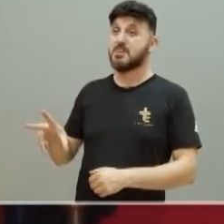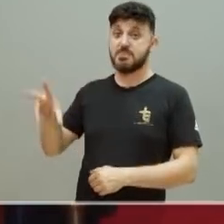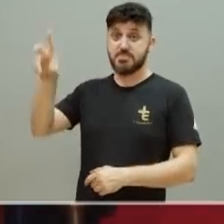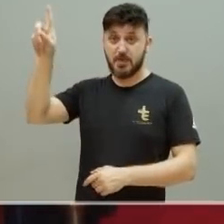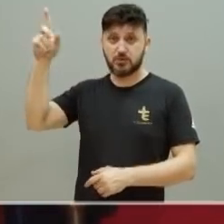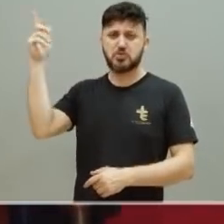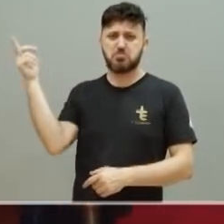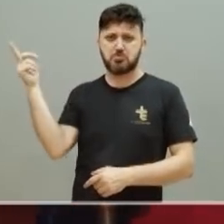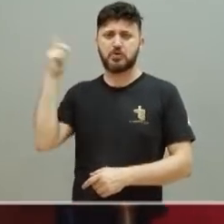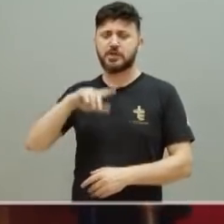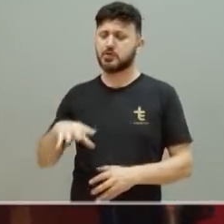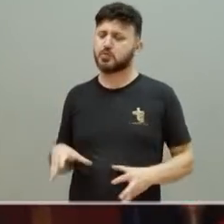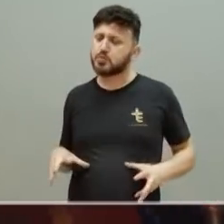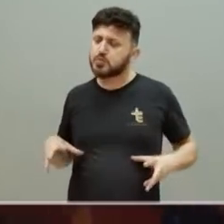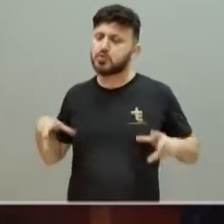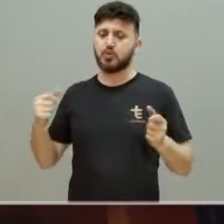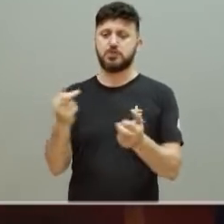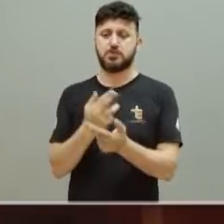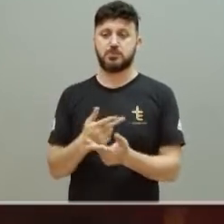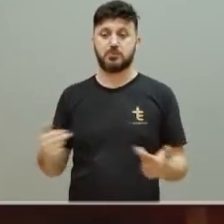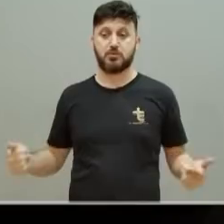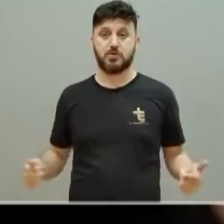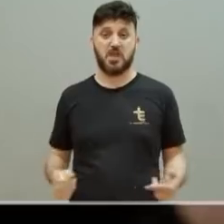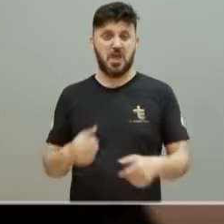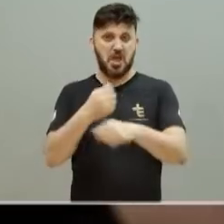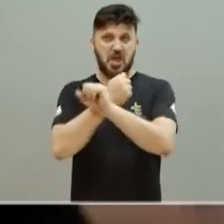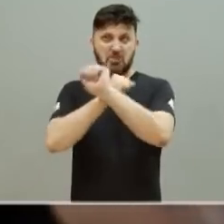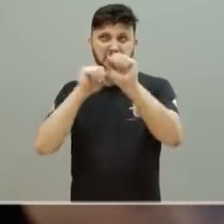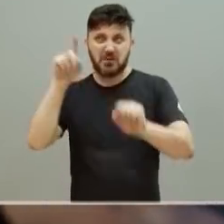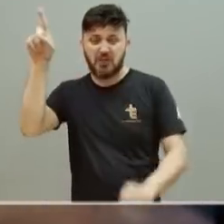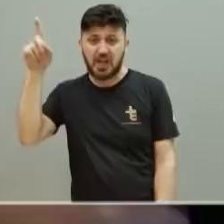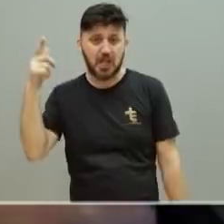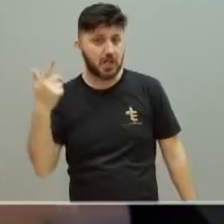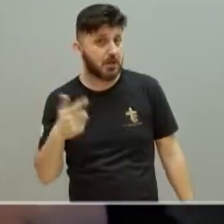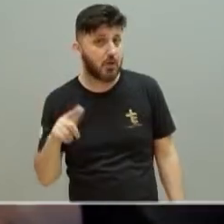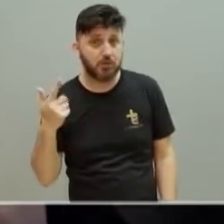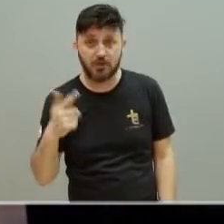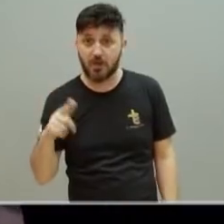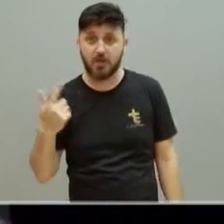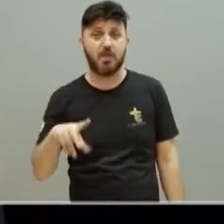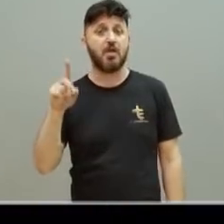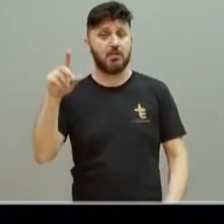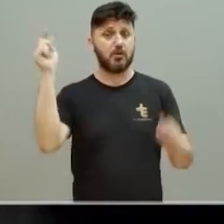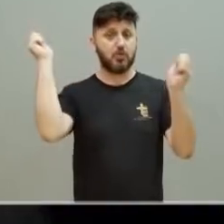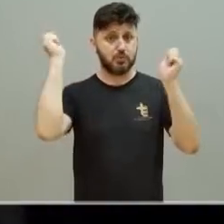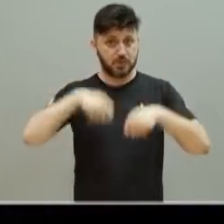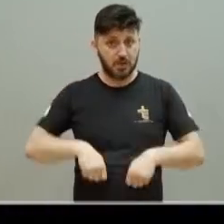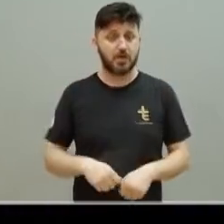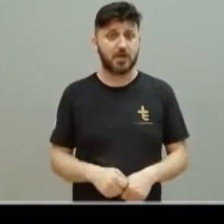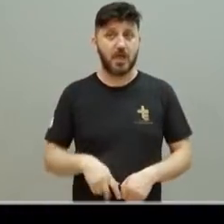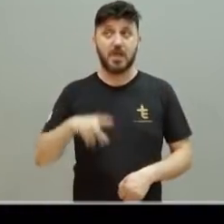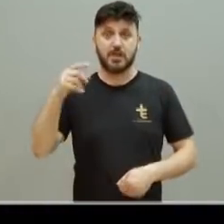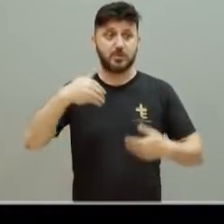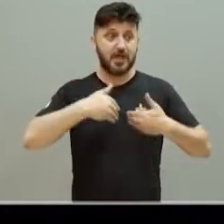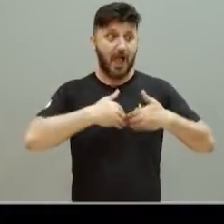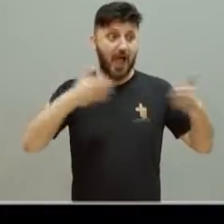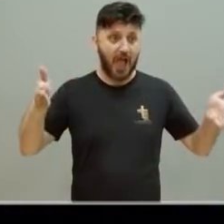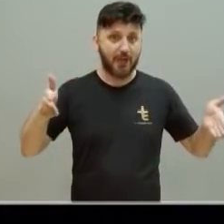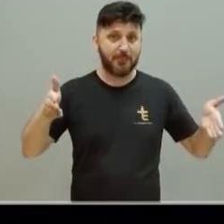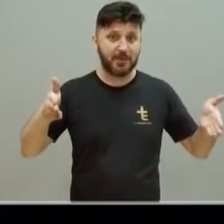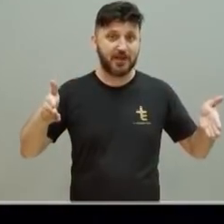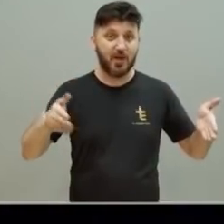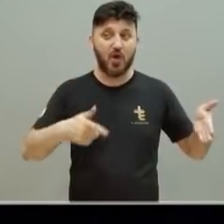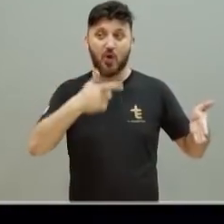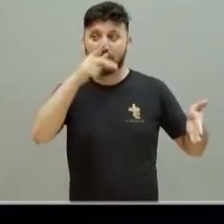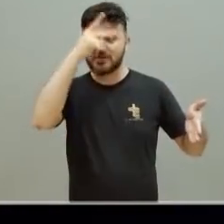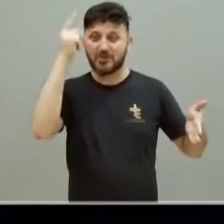A palavra de Deus vem dizendo no Apocalipse que Ele é o Deus. Ele é o Deus que aquilo que Ele abre, ninguém fecha. E o que Ele fecha,